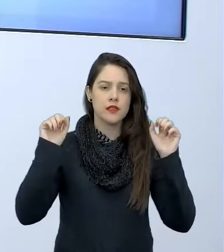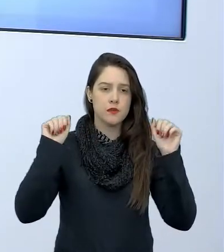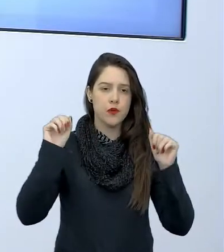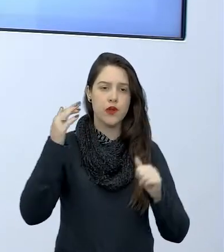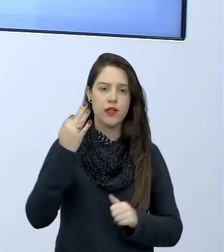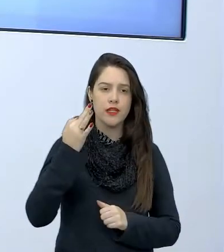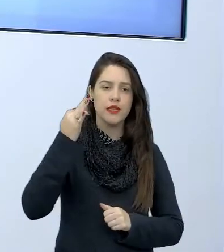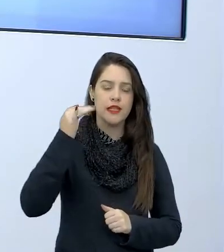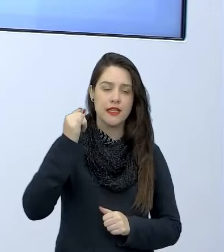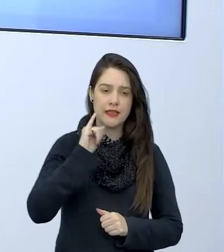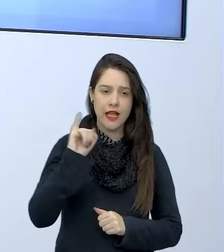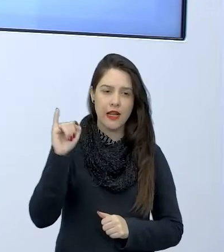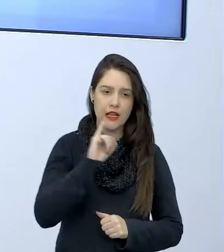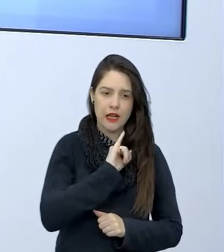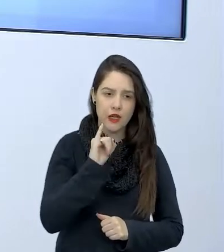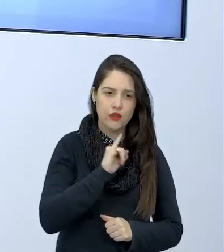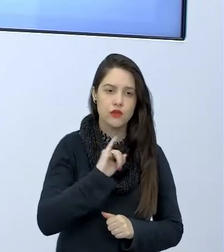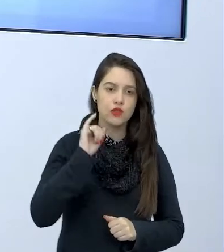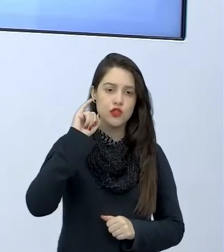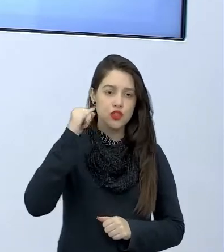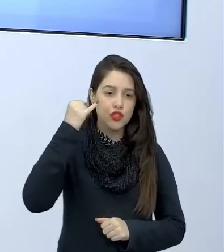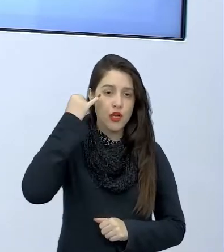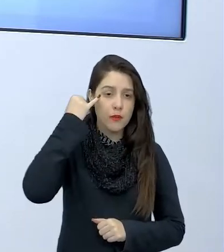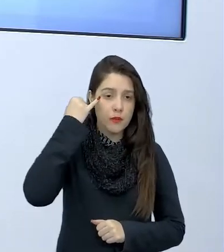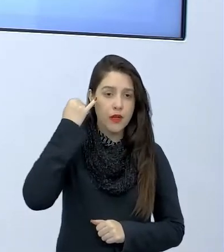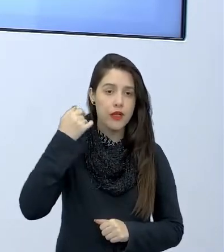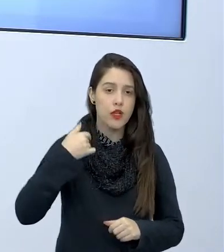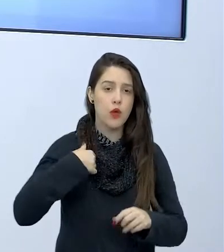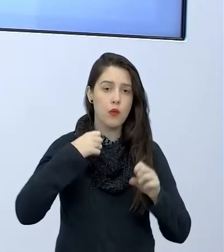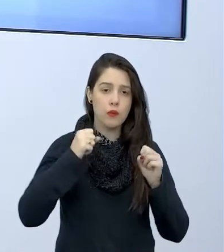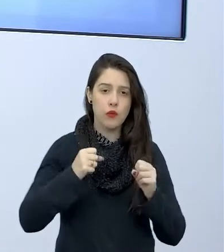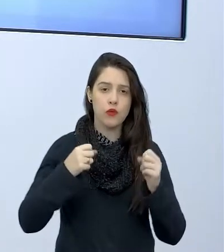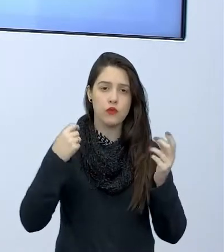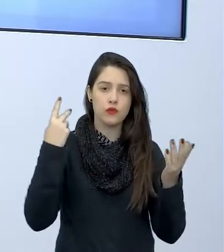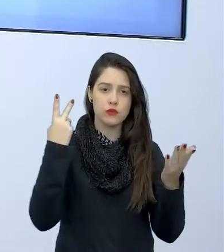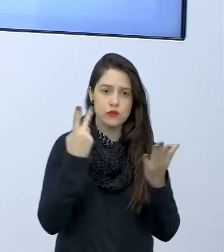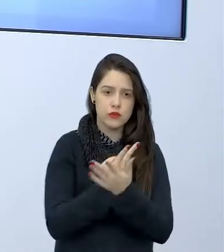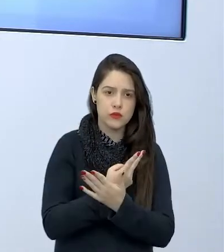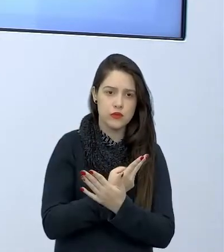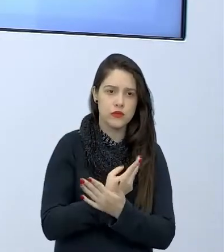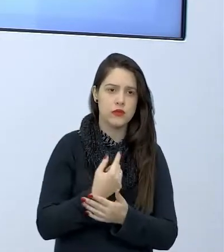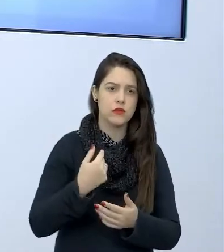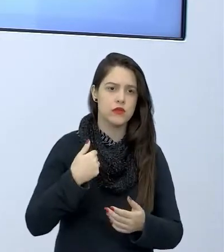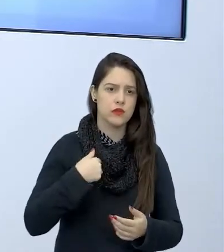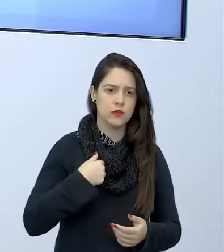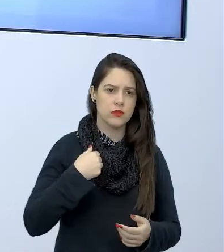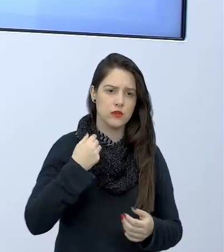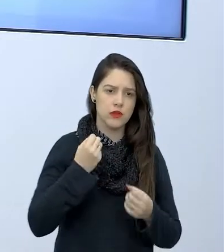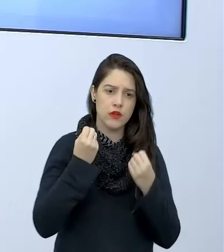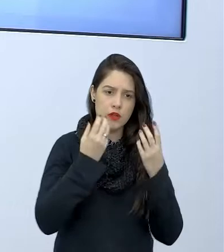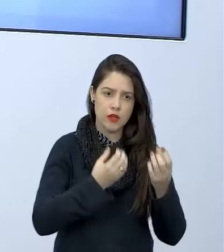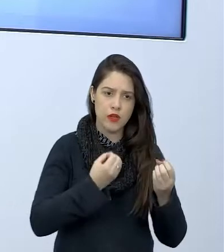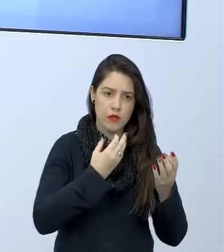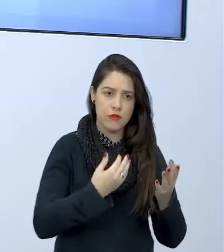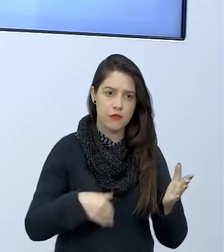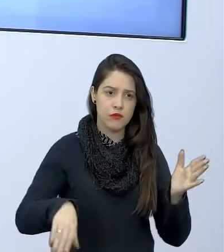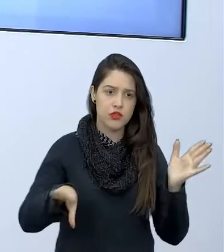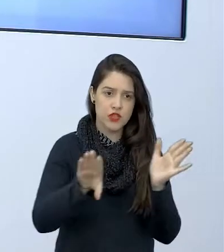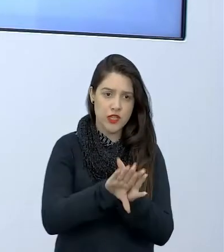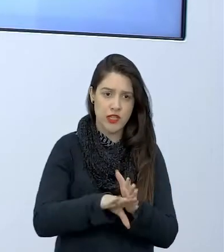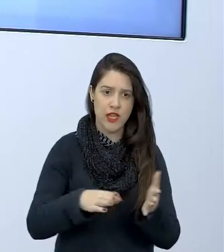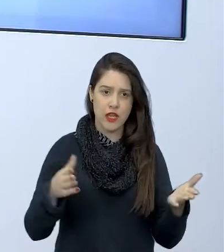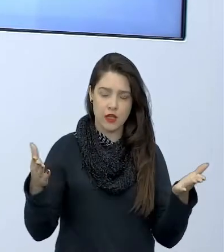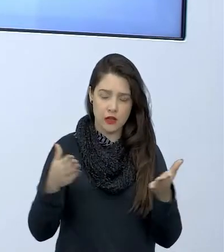italianos, japoneses. Eu posso estar errada, porque isso é uma informação que eu não chequei agora,